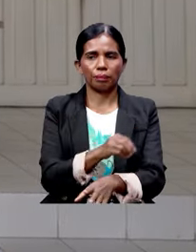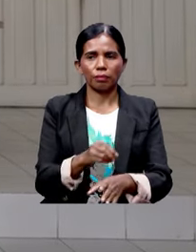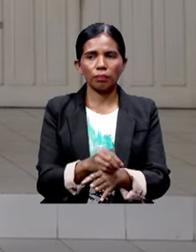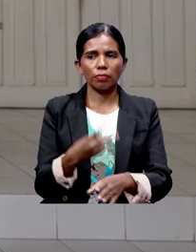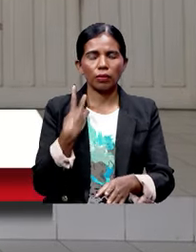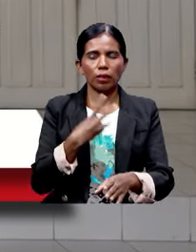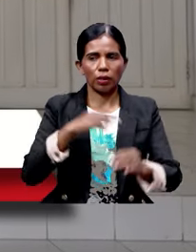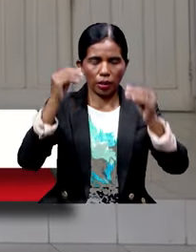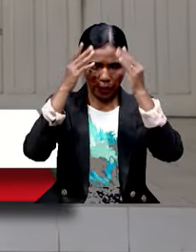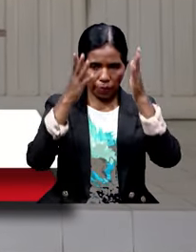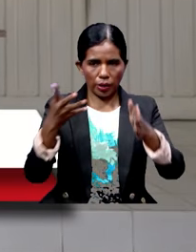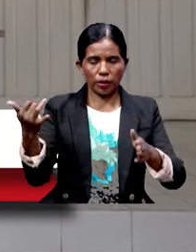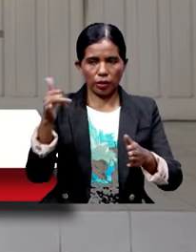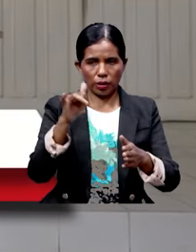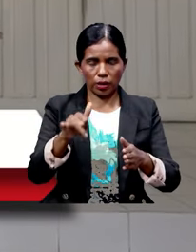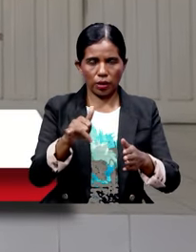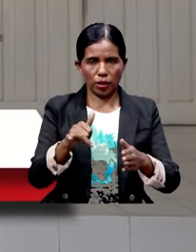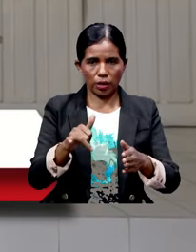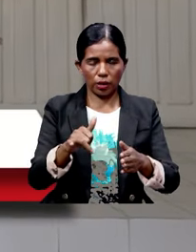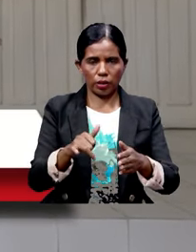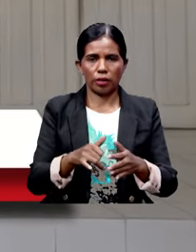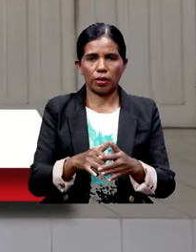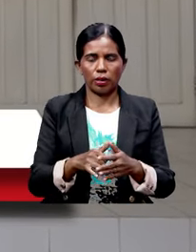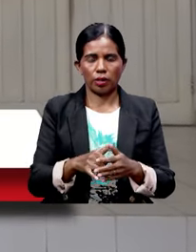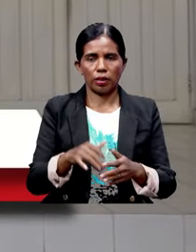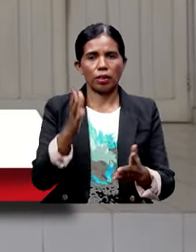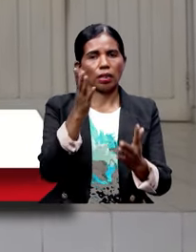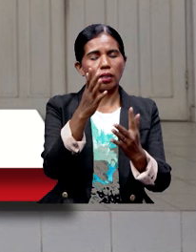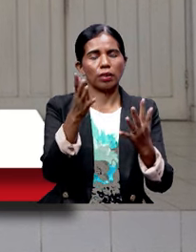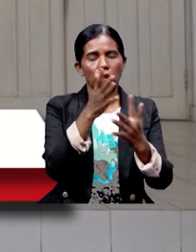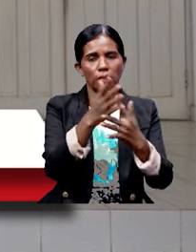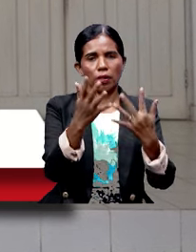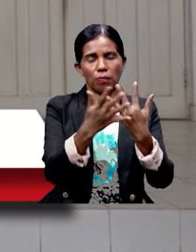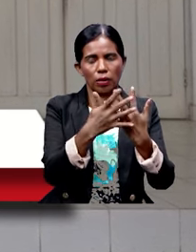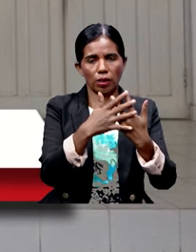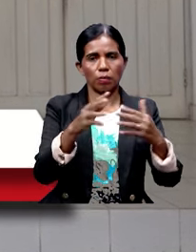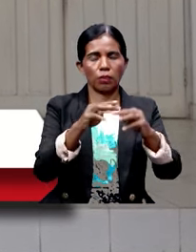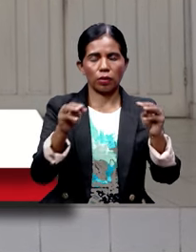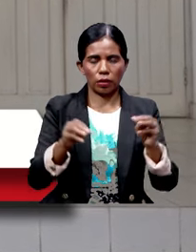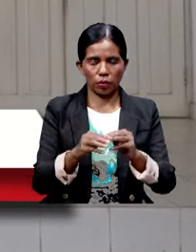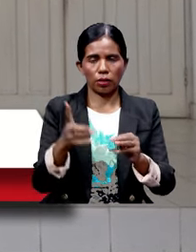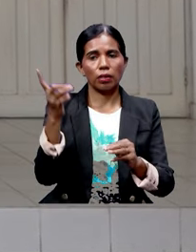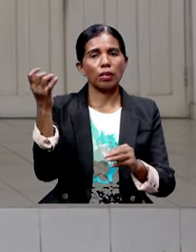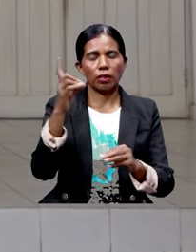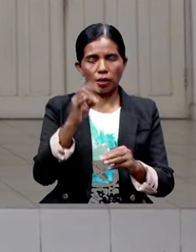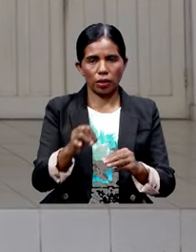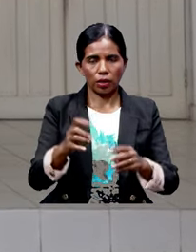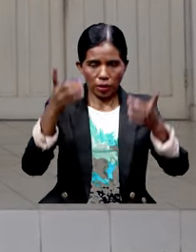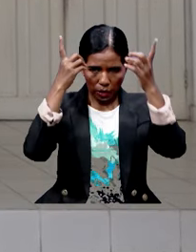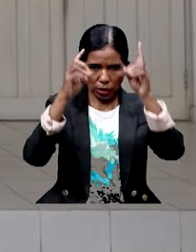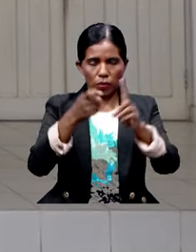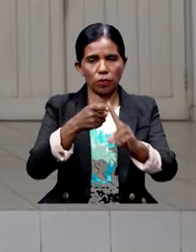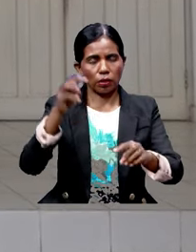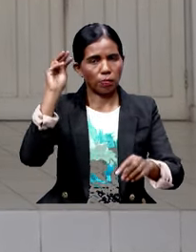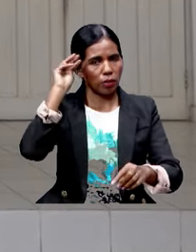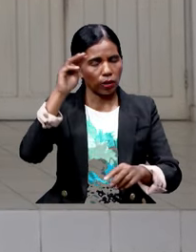itania profesor sera nebe maka deteni ha Municipio di Lili ne. Ini decision hosi Ministeri Publiko.